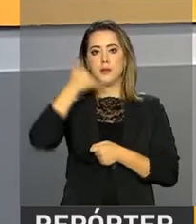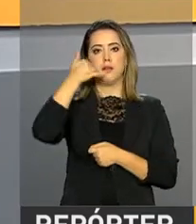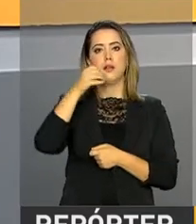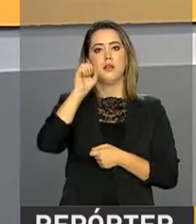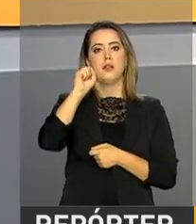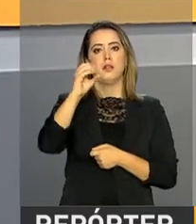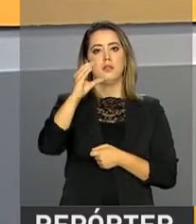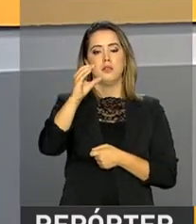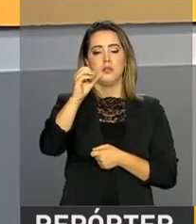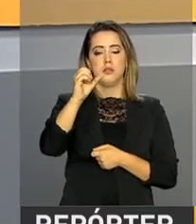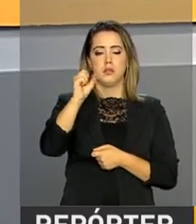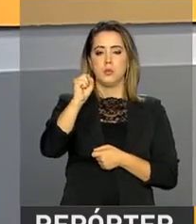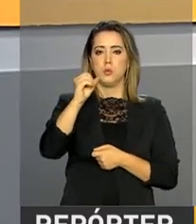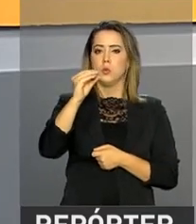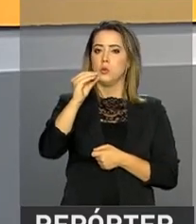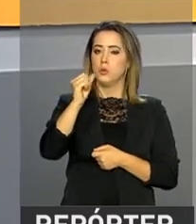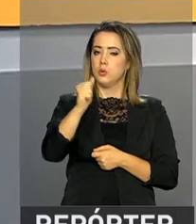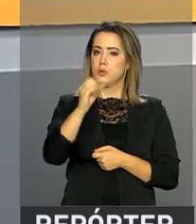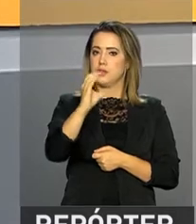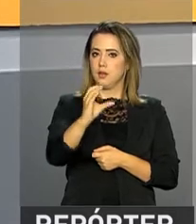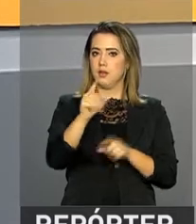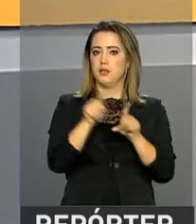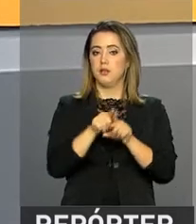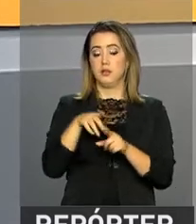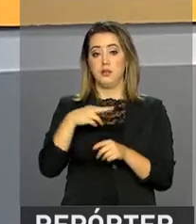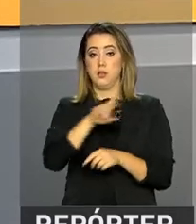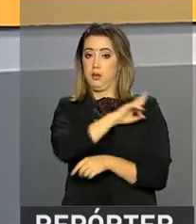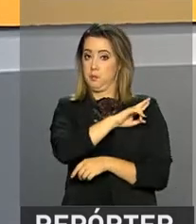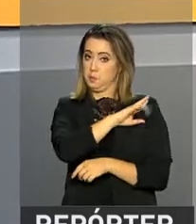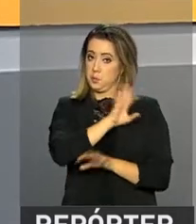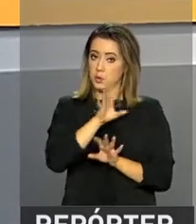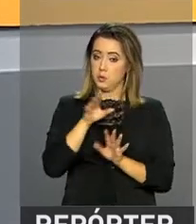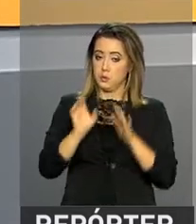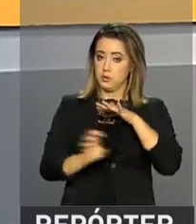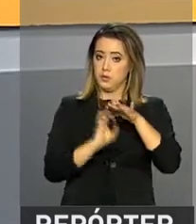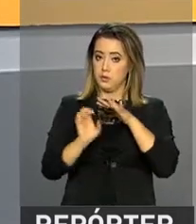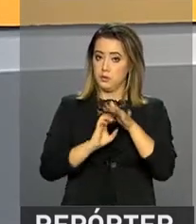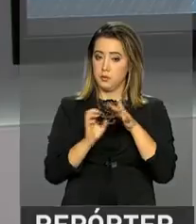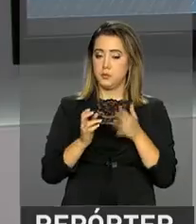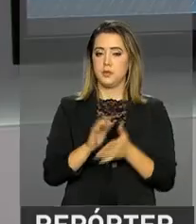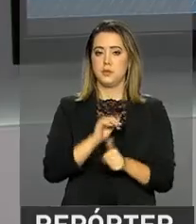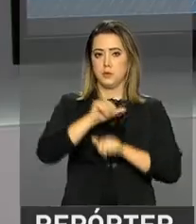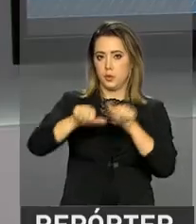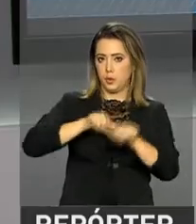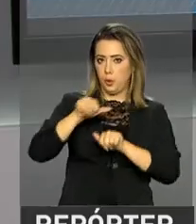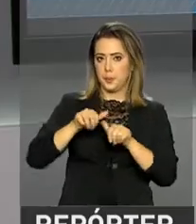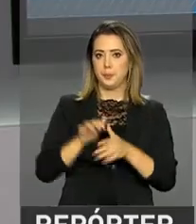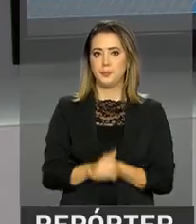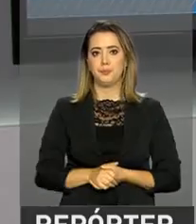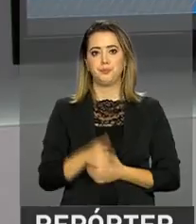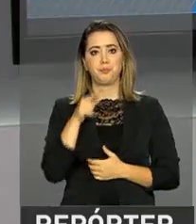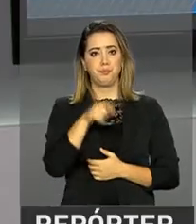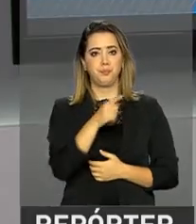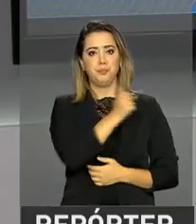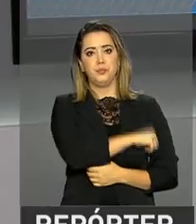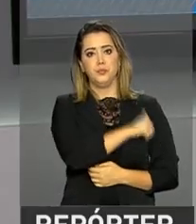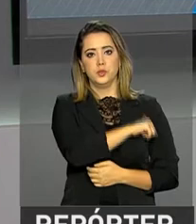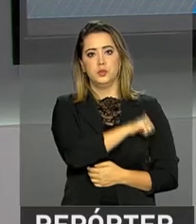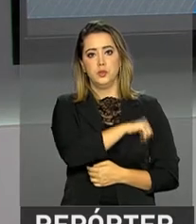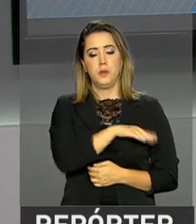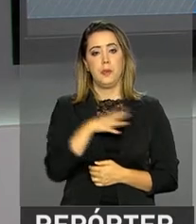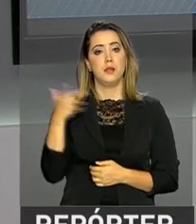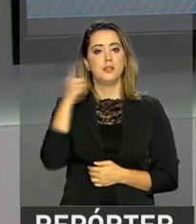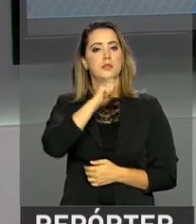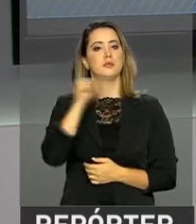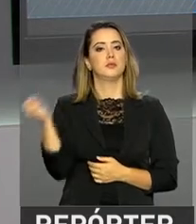Atendimento ao Consumidor, o SAC, das empresas responsáveis para serem ressarcidos. O Rio de Janeiro ganhou uma nova arma